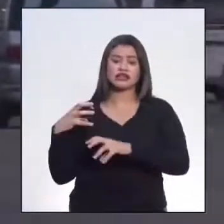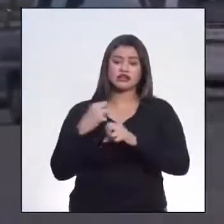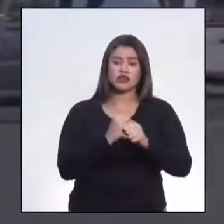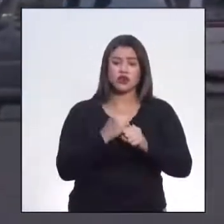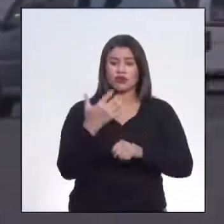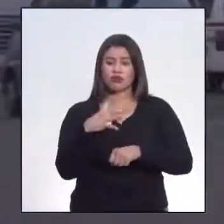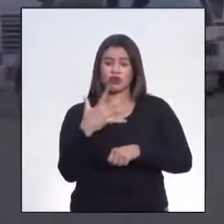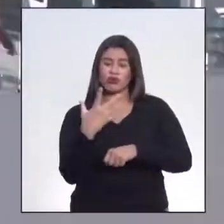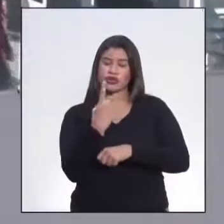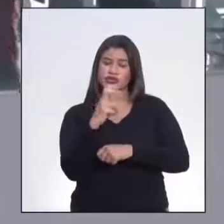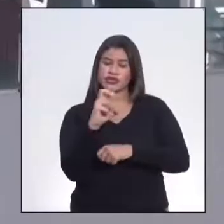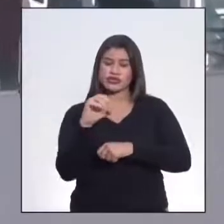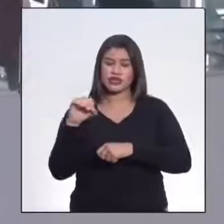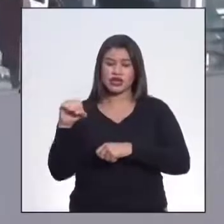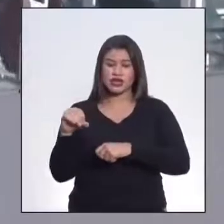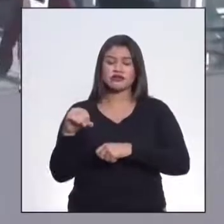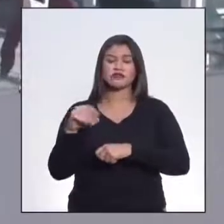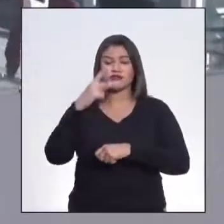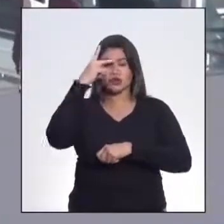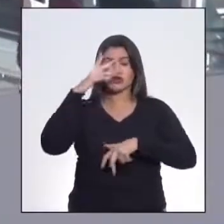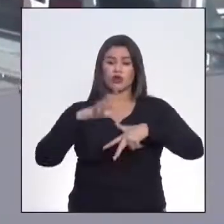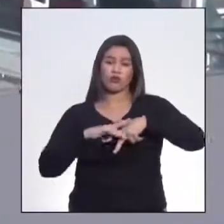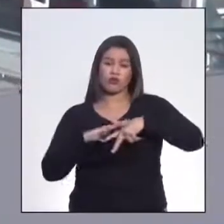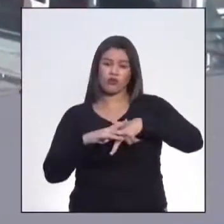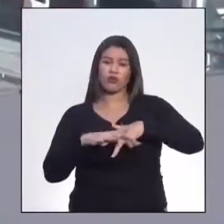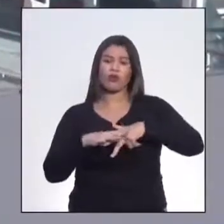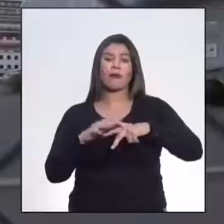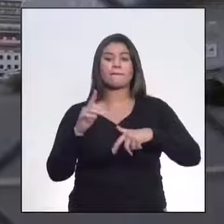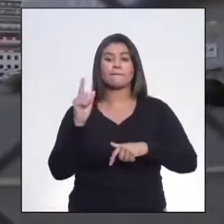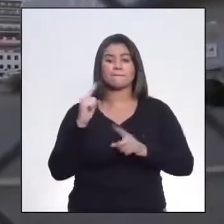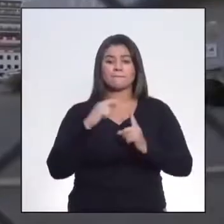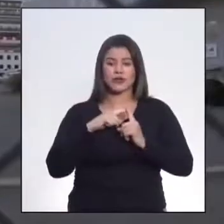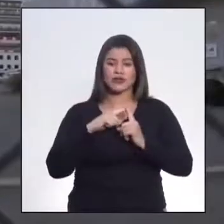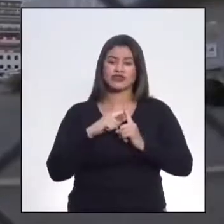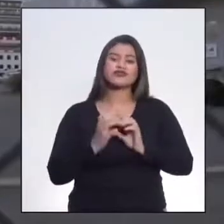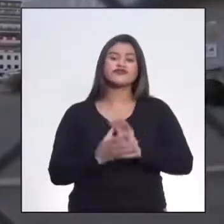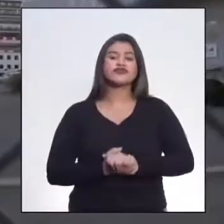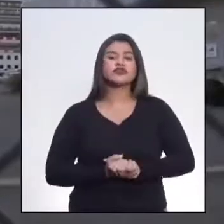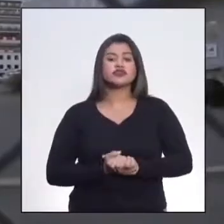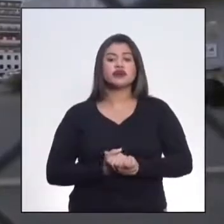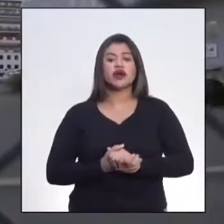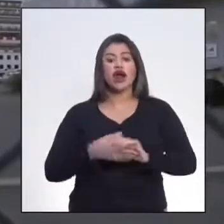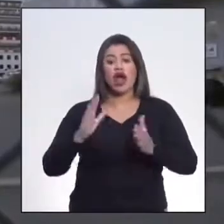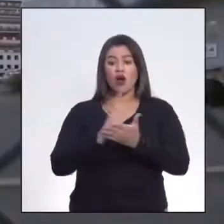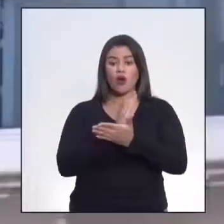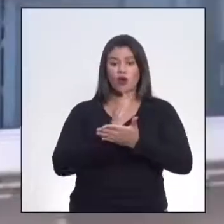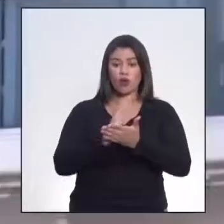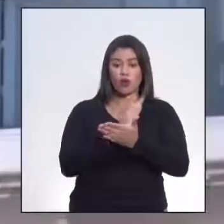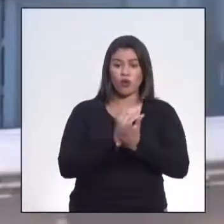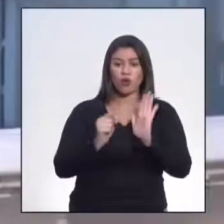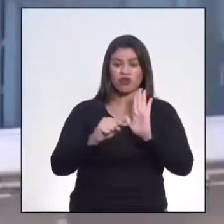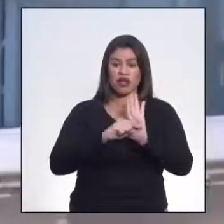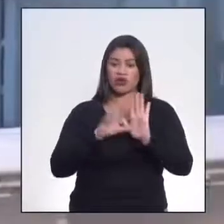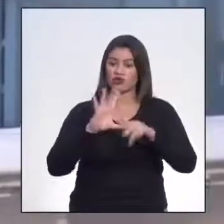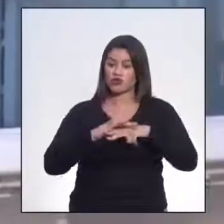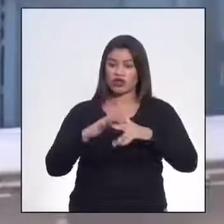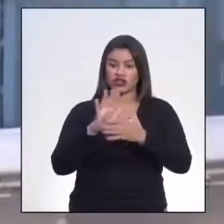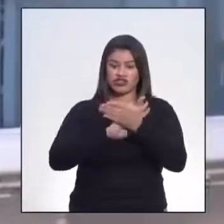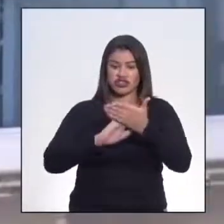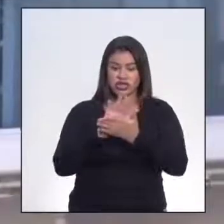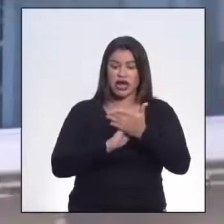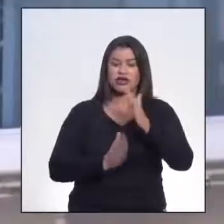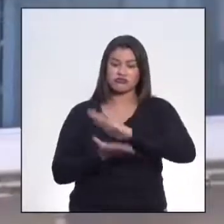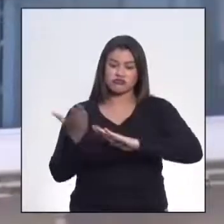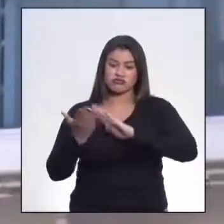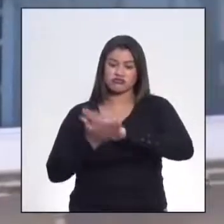casos diagnosticados. Aqueles que tiverem resultado negativo no teste começarão a desembarcar amanhã. O Japão, inclusive,